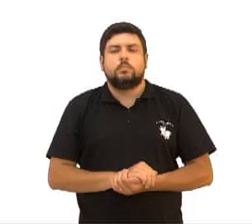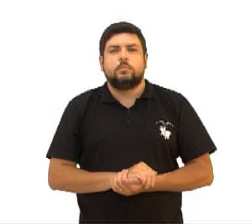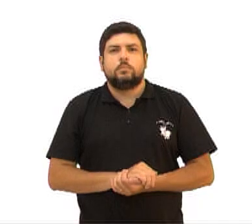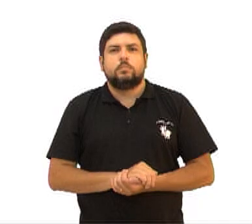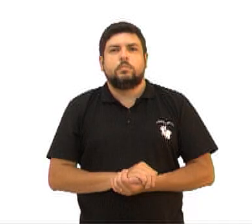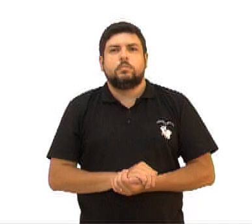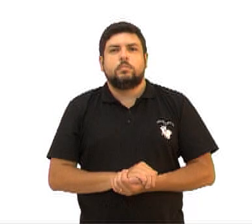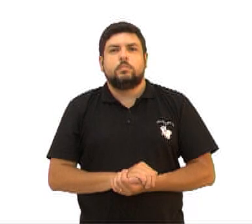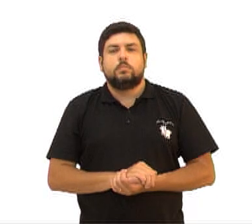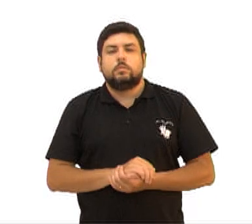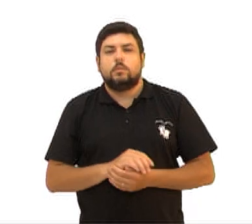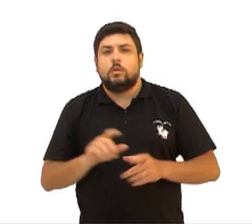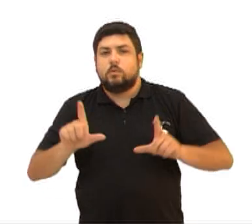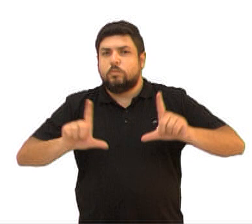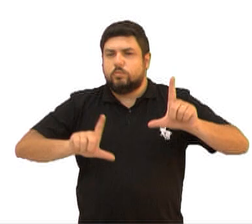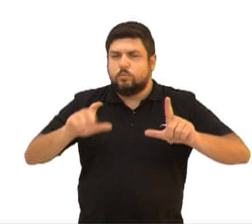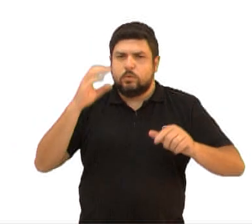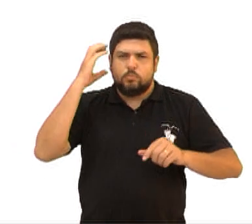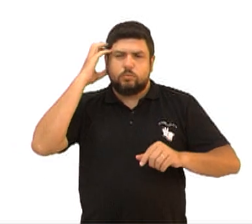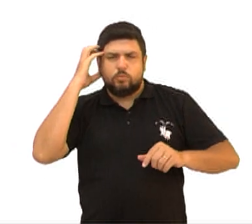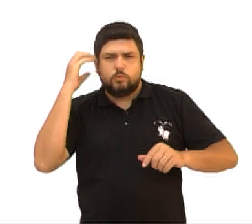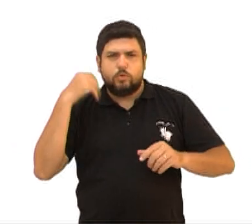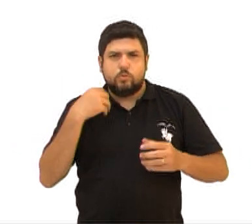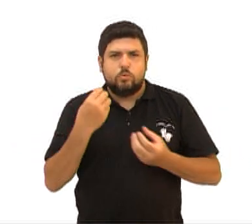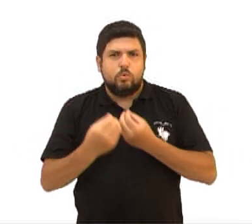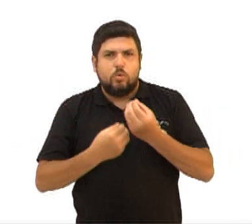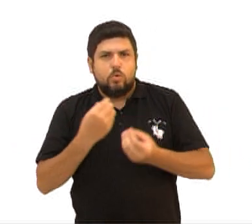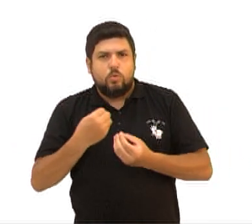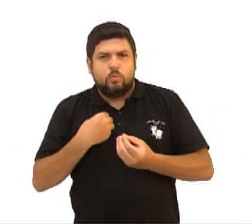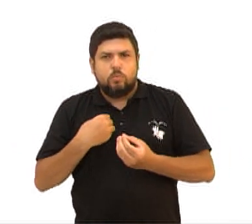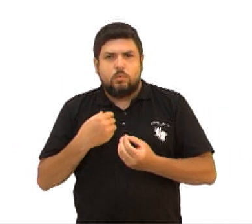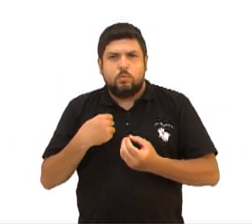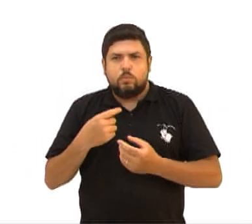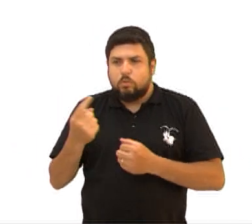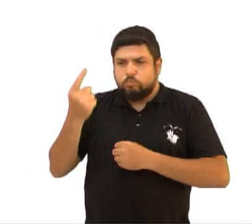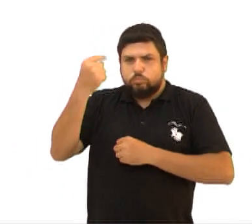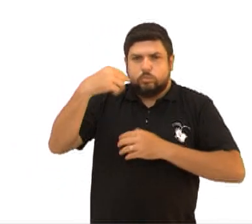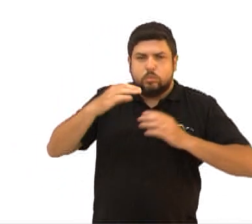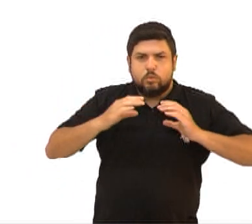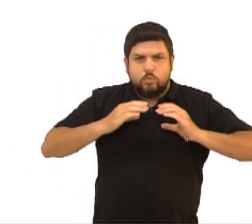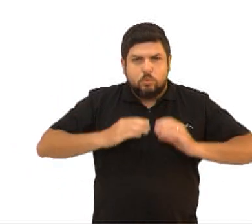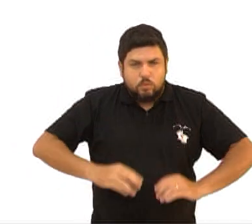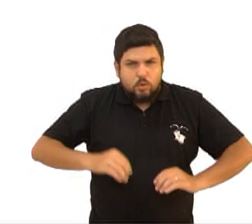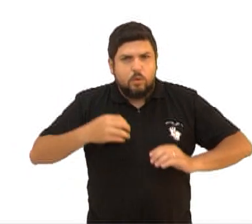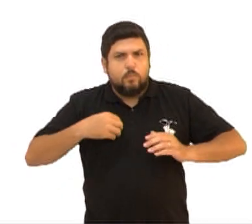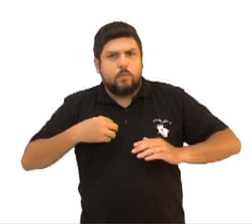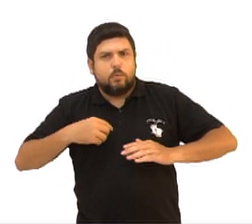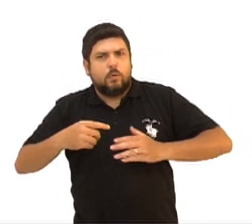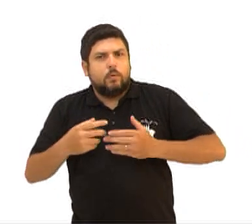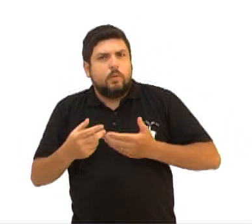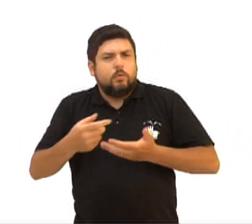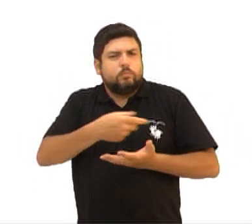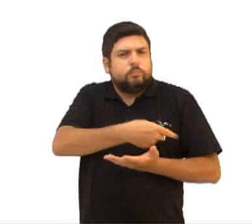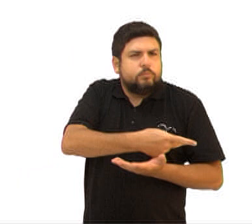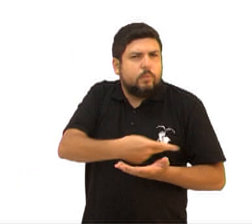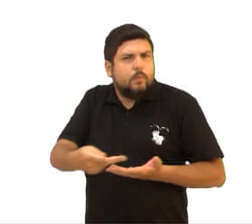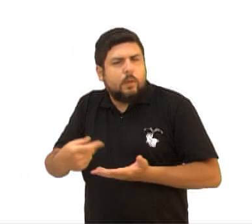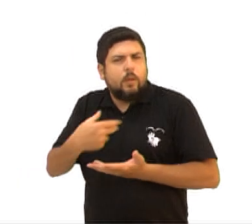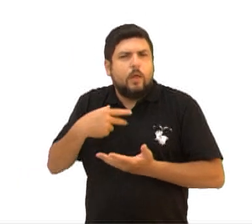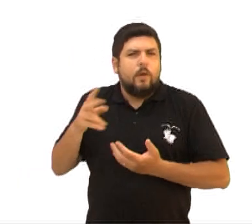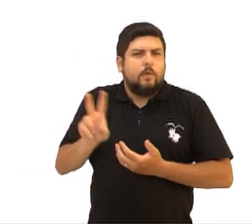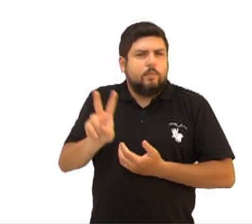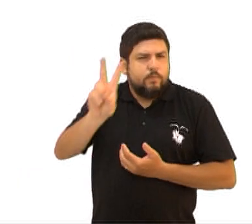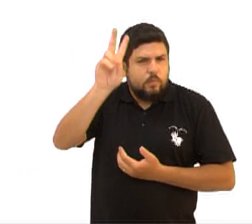Por meio da mídia, então, são ditados o comportamento, a moda, os valores e as ideias.